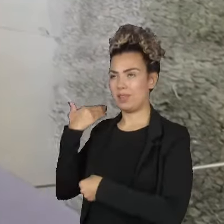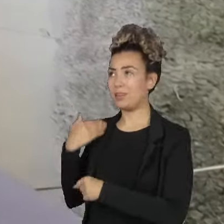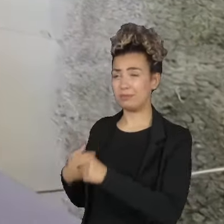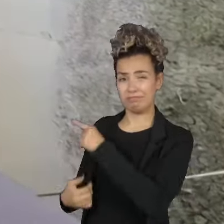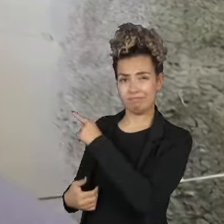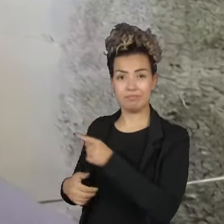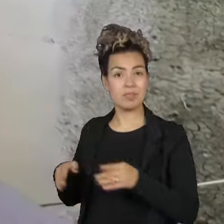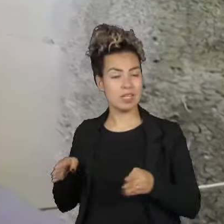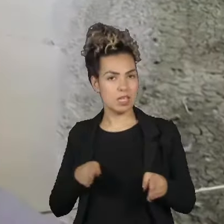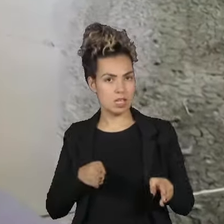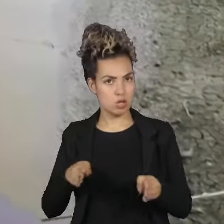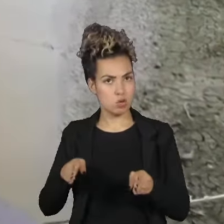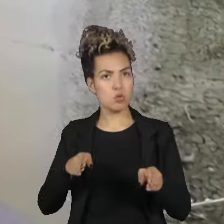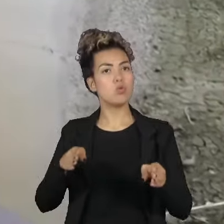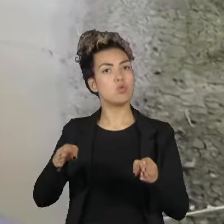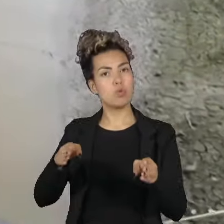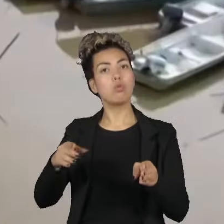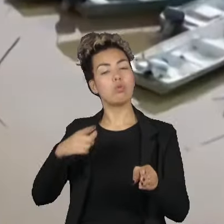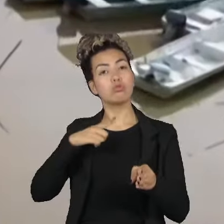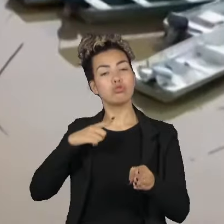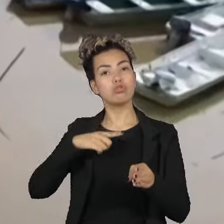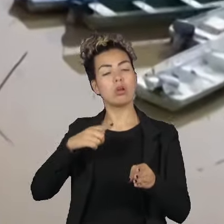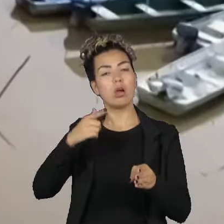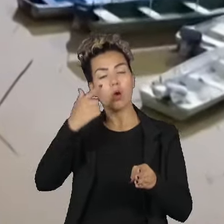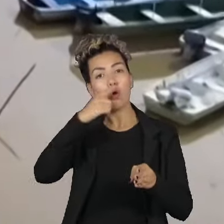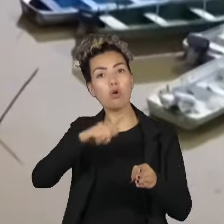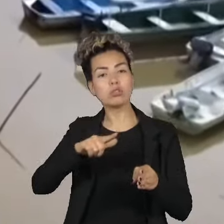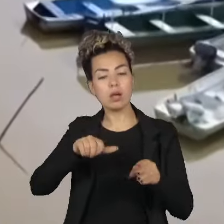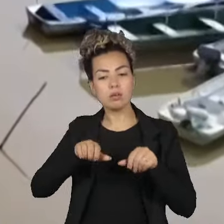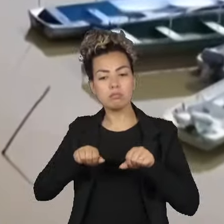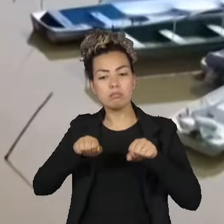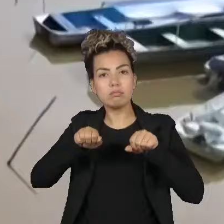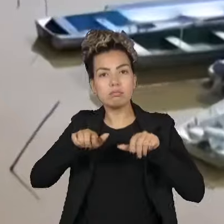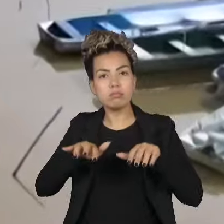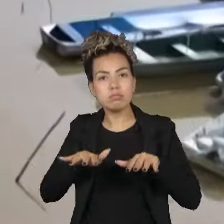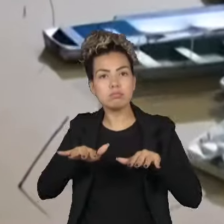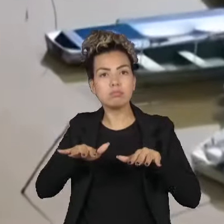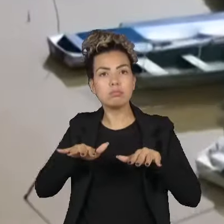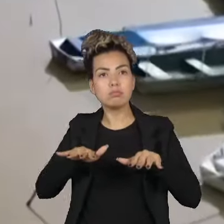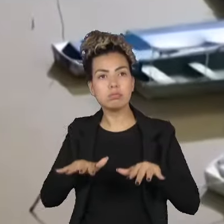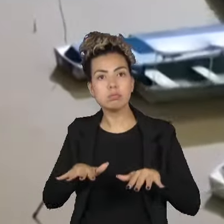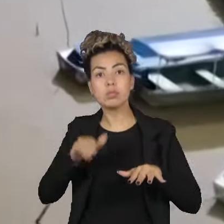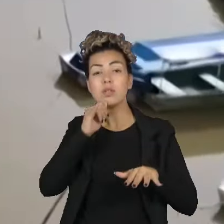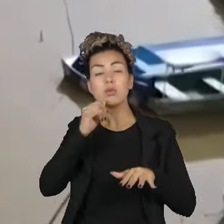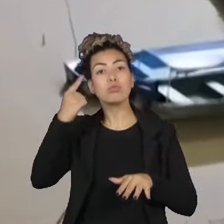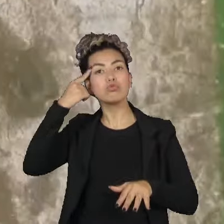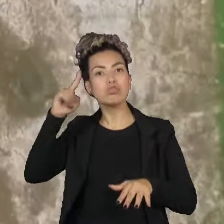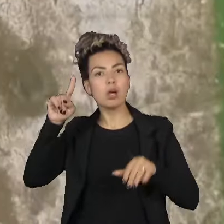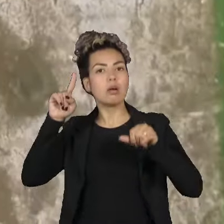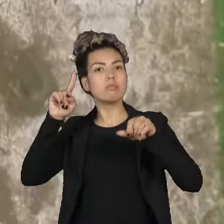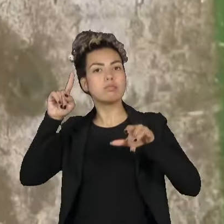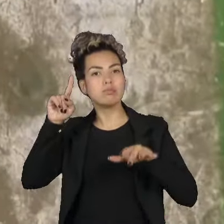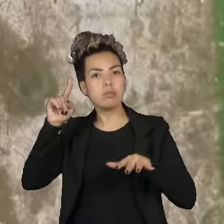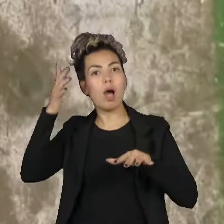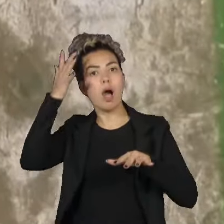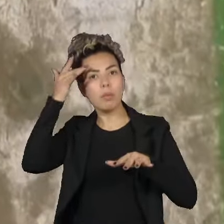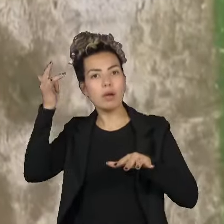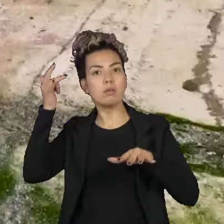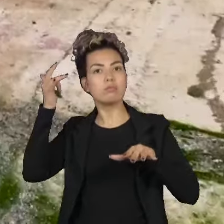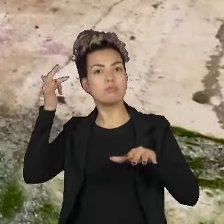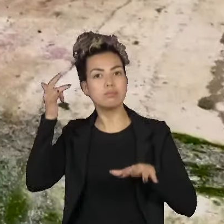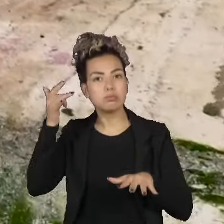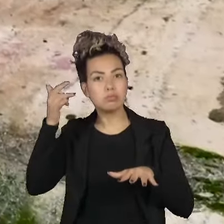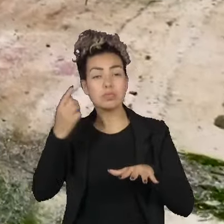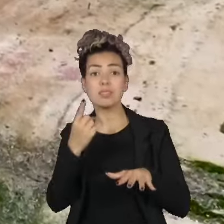tem descido em média 17 cm por dia. A seca em todo o estado do Amazonas